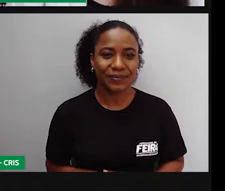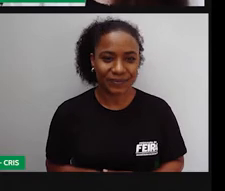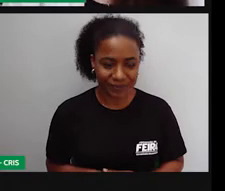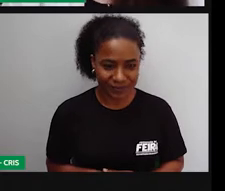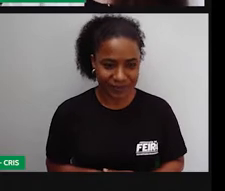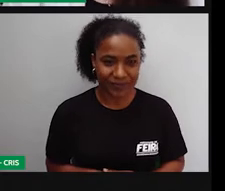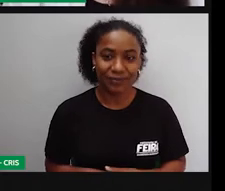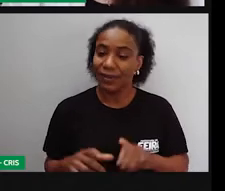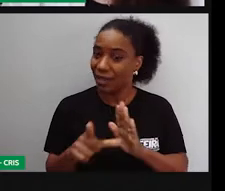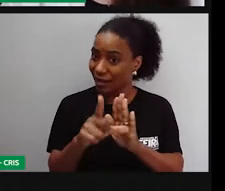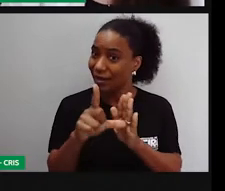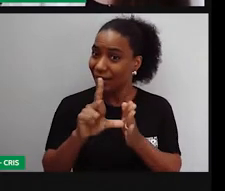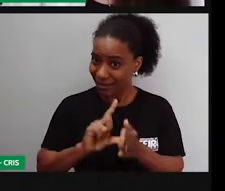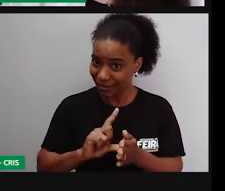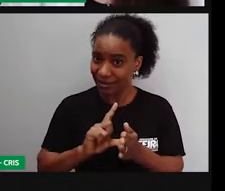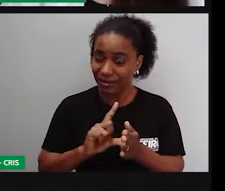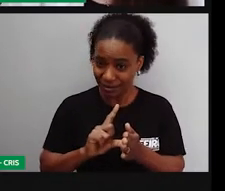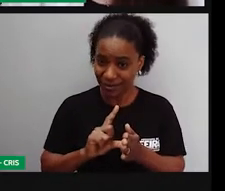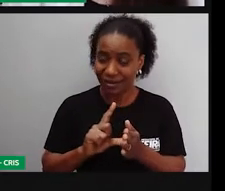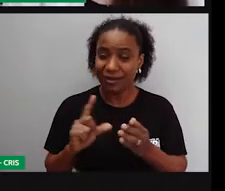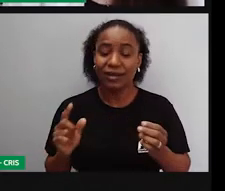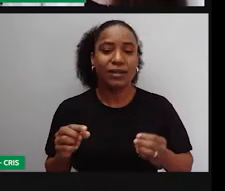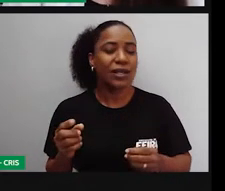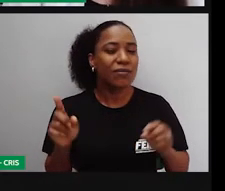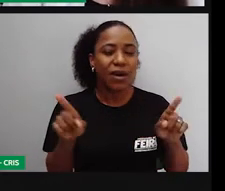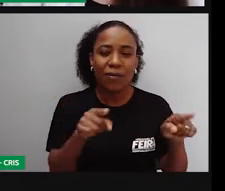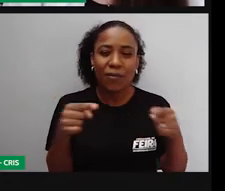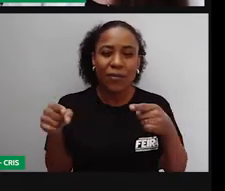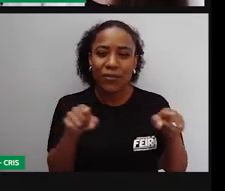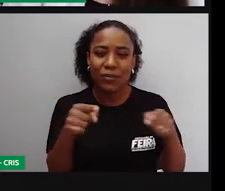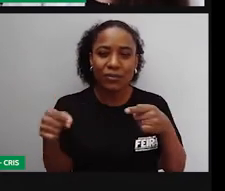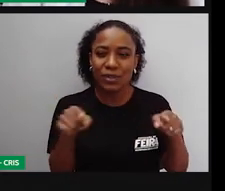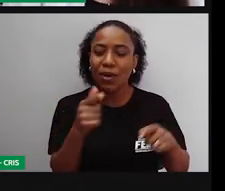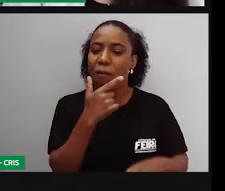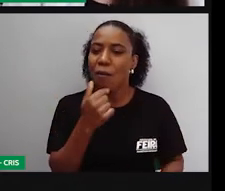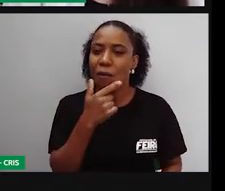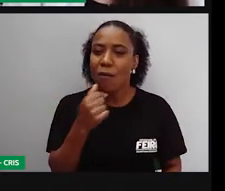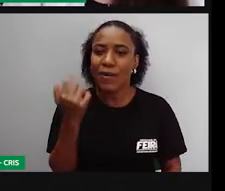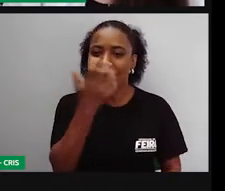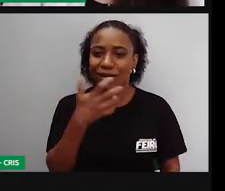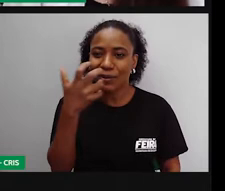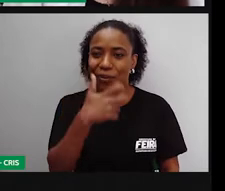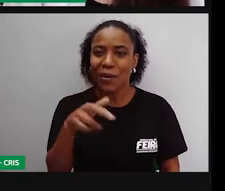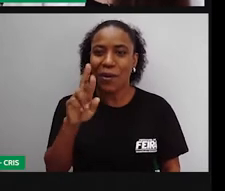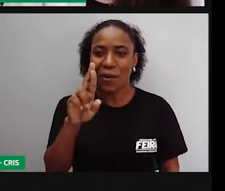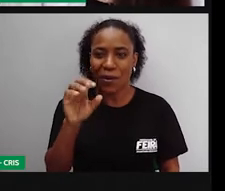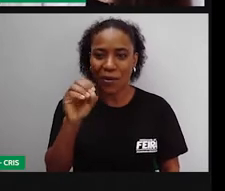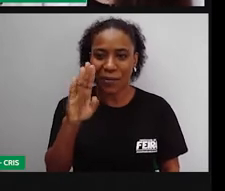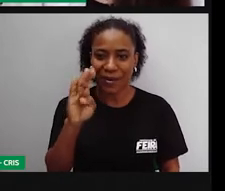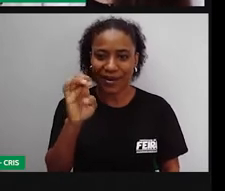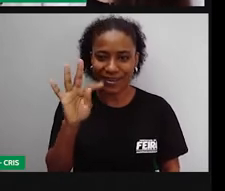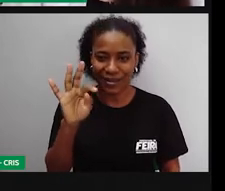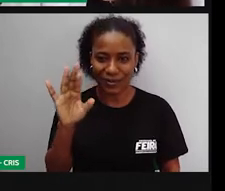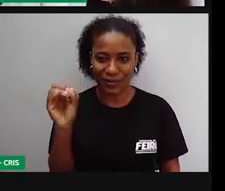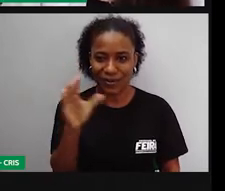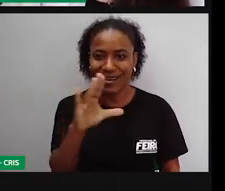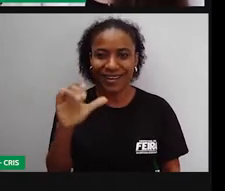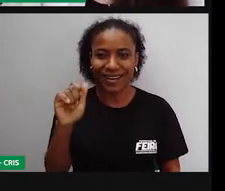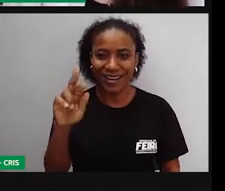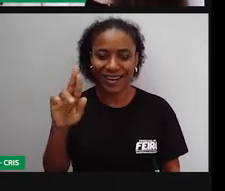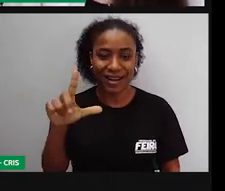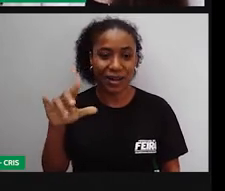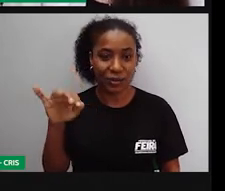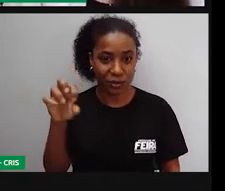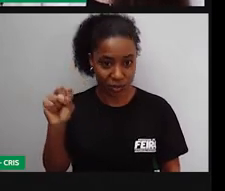Antes de tudo, eu trago um trecho da música de Roberto Carlos, que se chama Seres Humanos. E